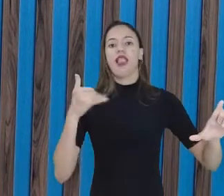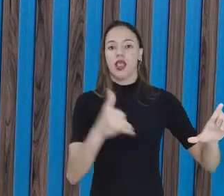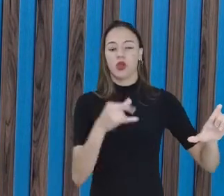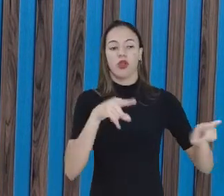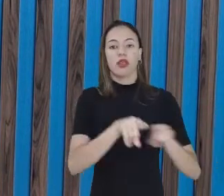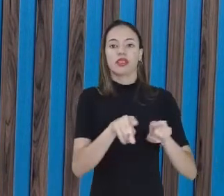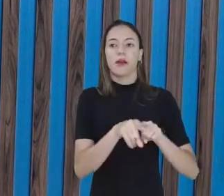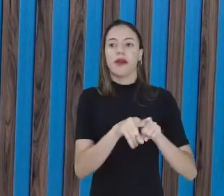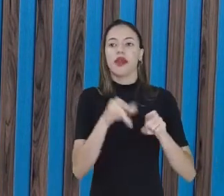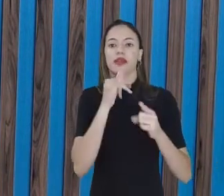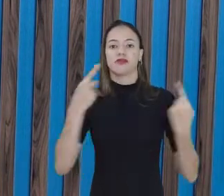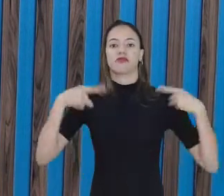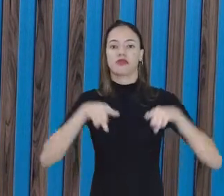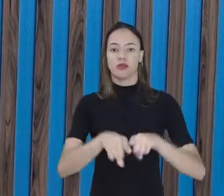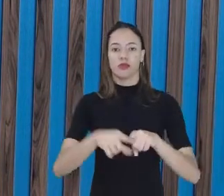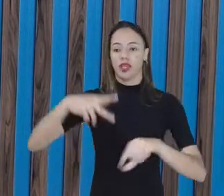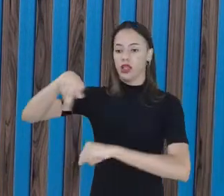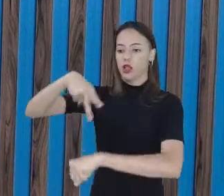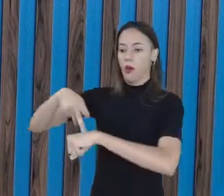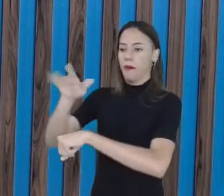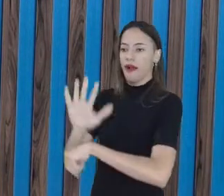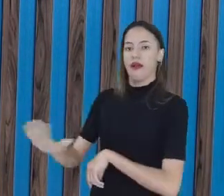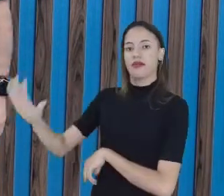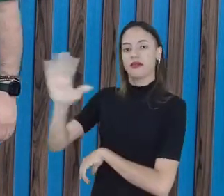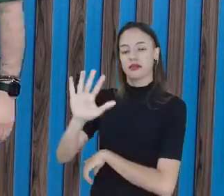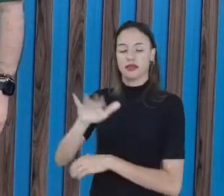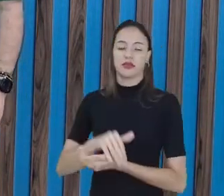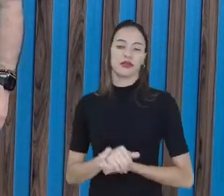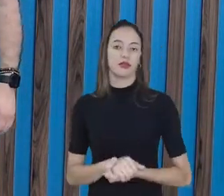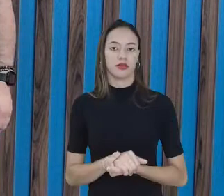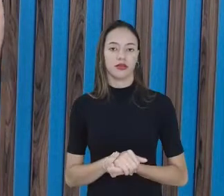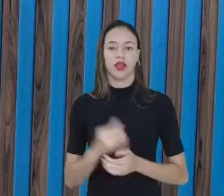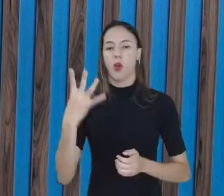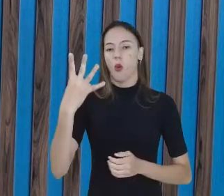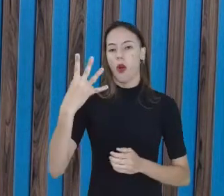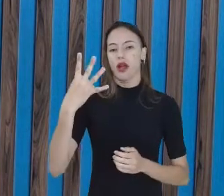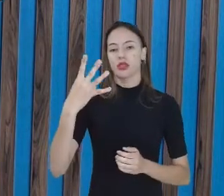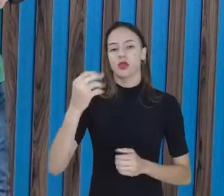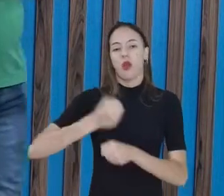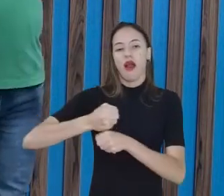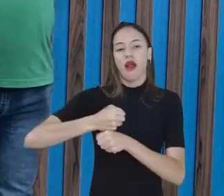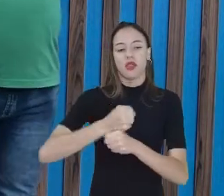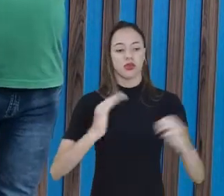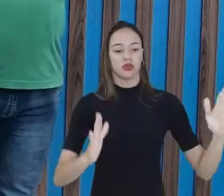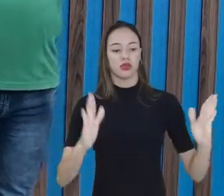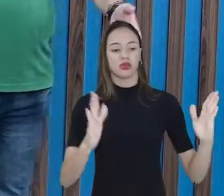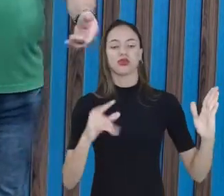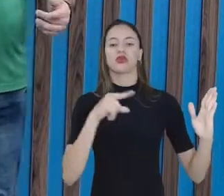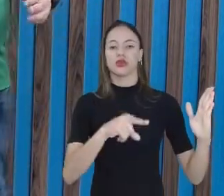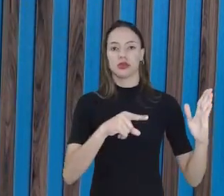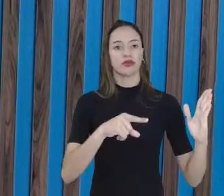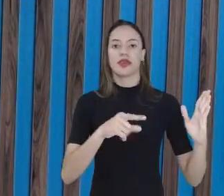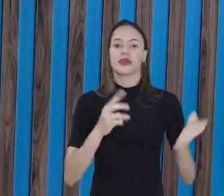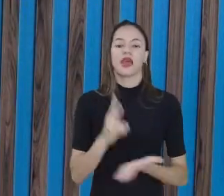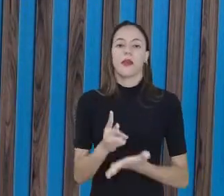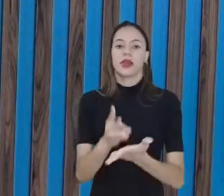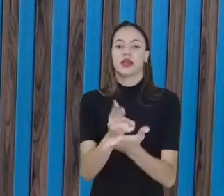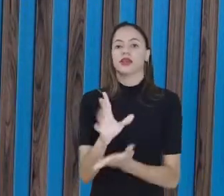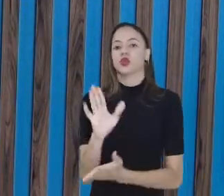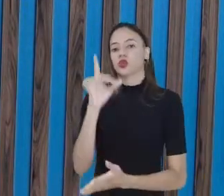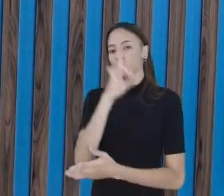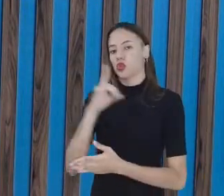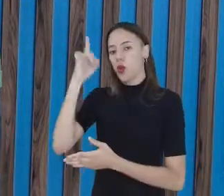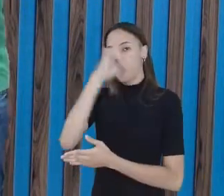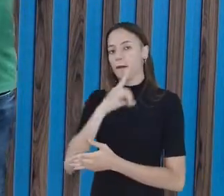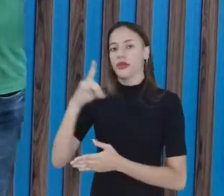o país, né? Realizado há 4 anos, geralmente no primeiro domingo de outubro. Aí quando tem segundo turno, se realiza